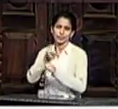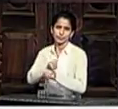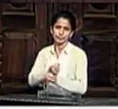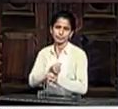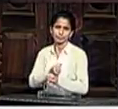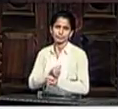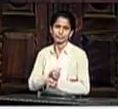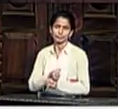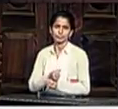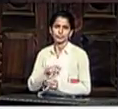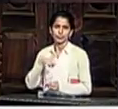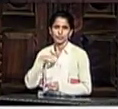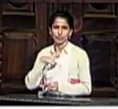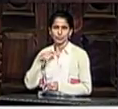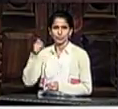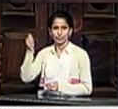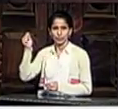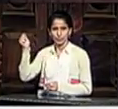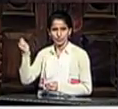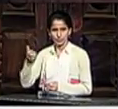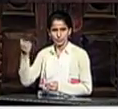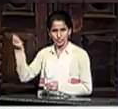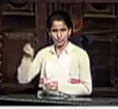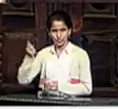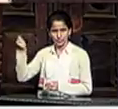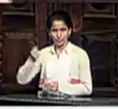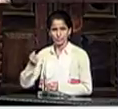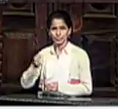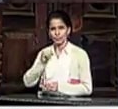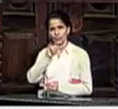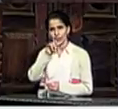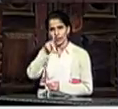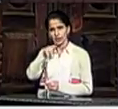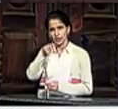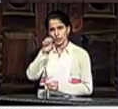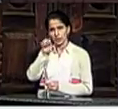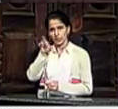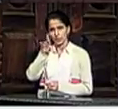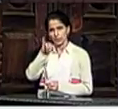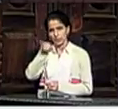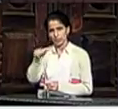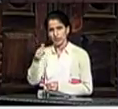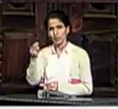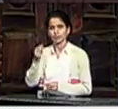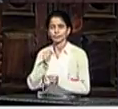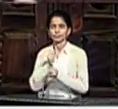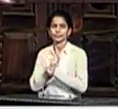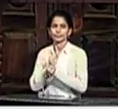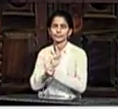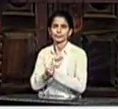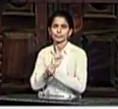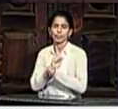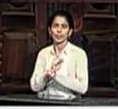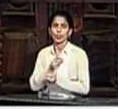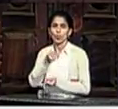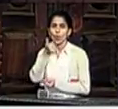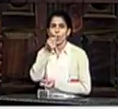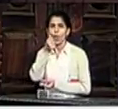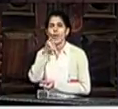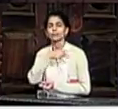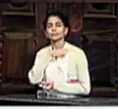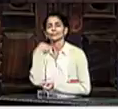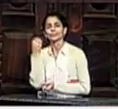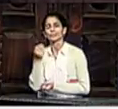uma pensionista do IPERJ esperava na fila, já morrendo,